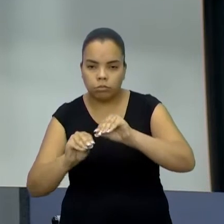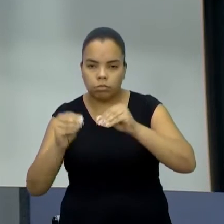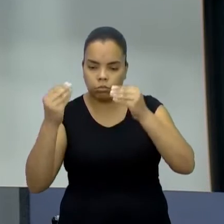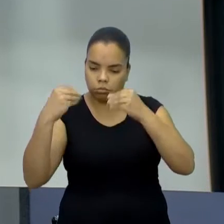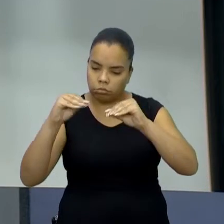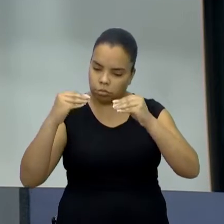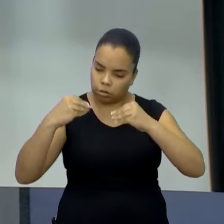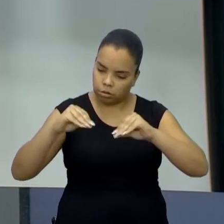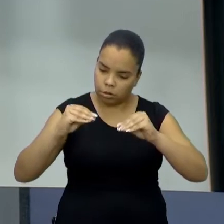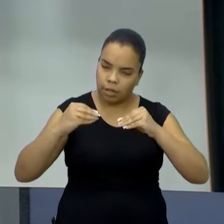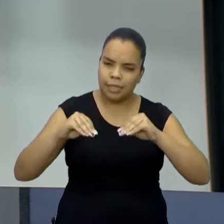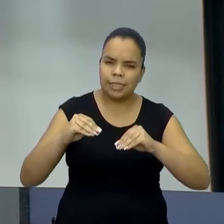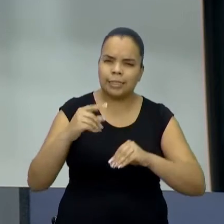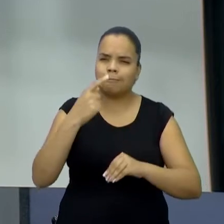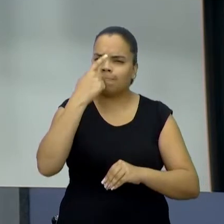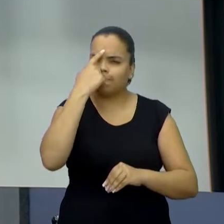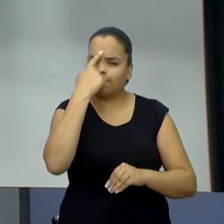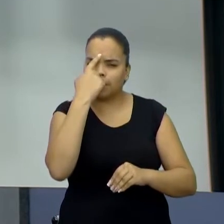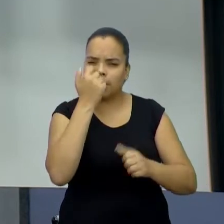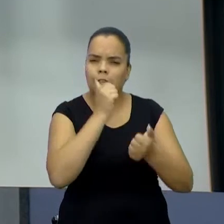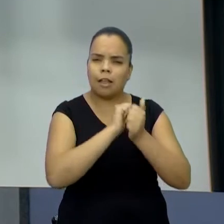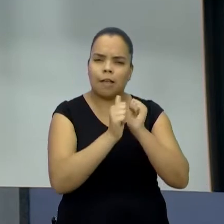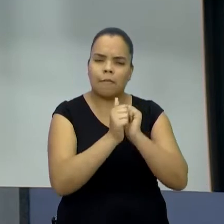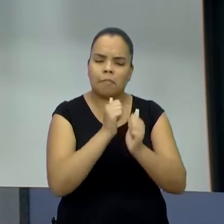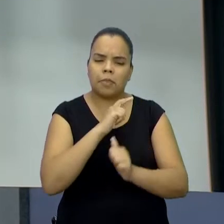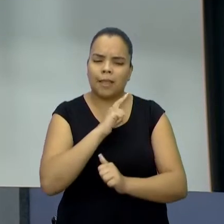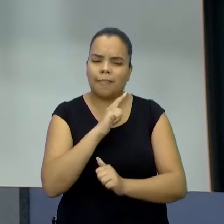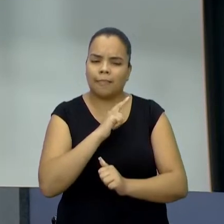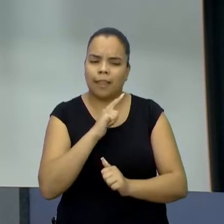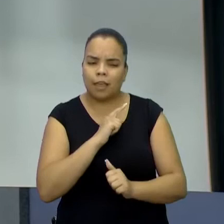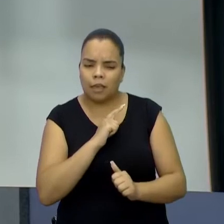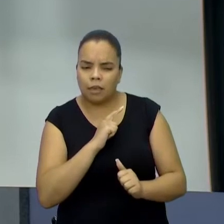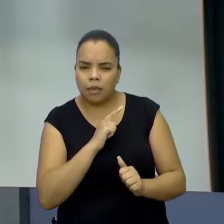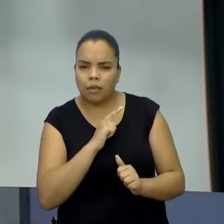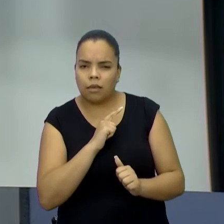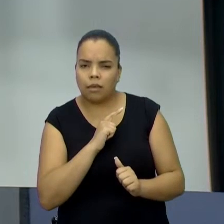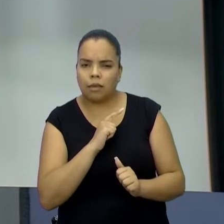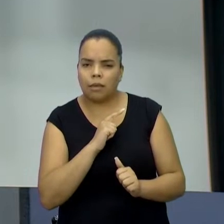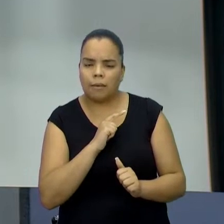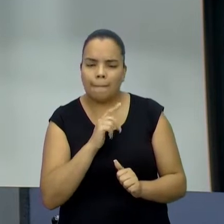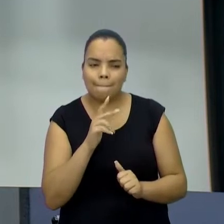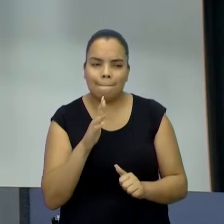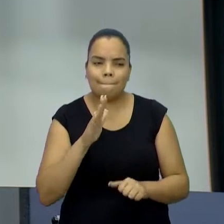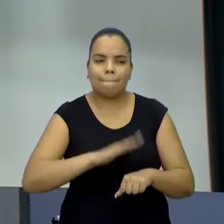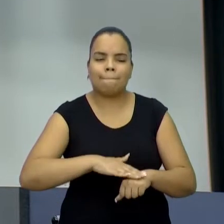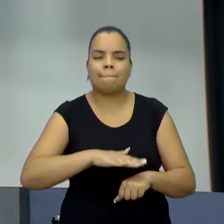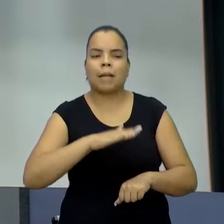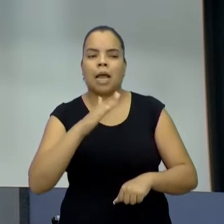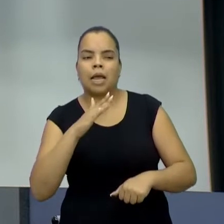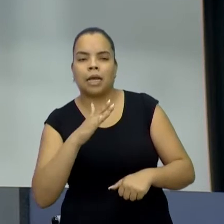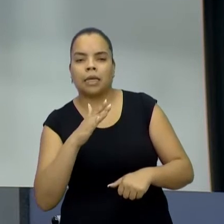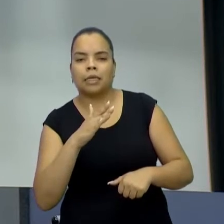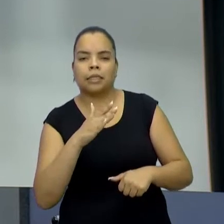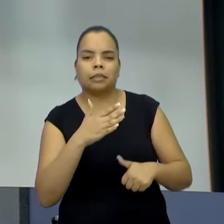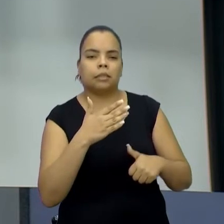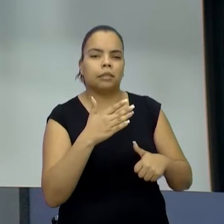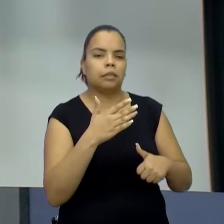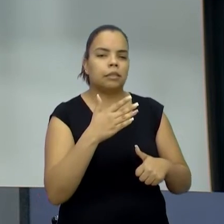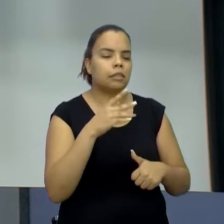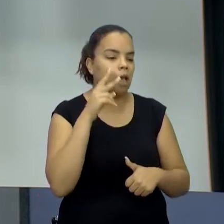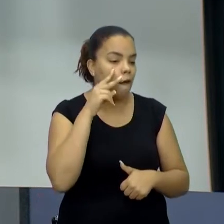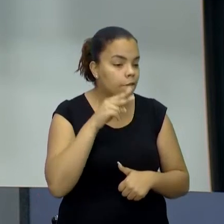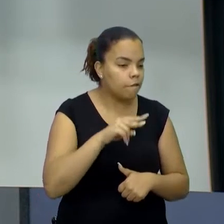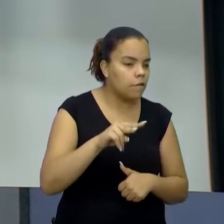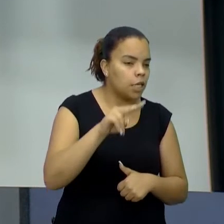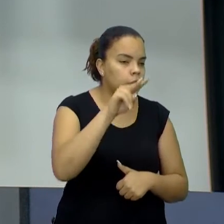essa modalidade ela tem mais visibilidade em relação à outra no que tange o masculino e o